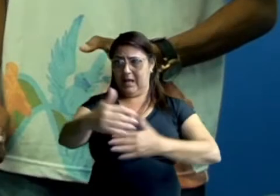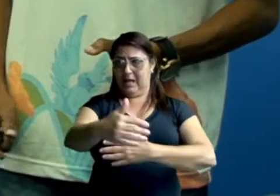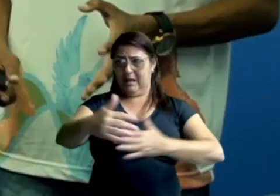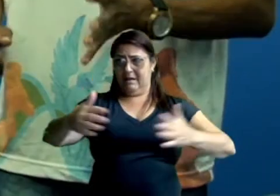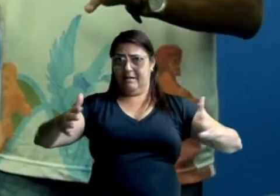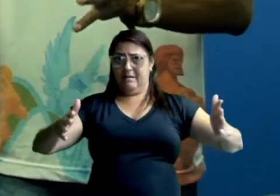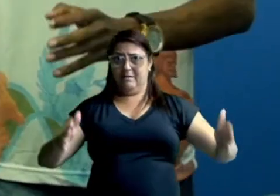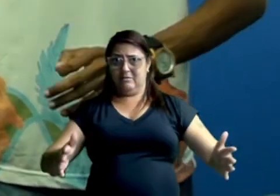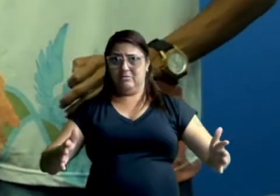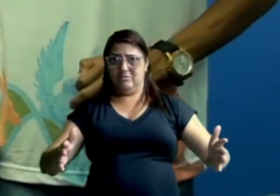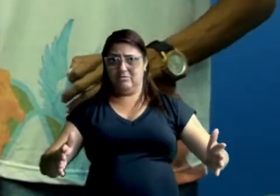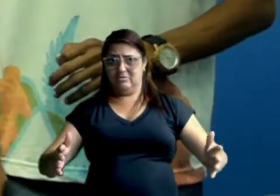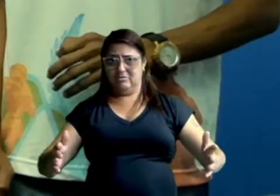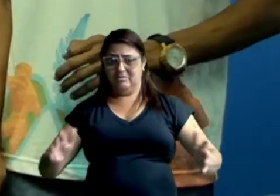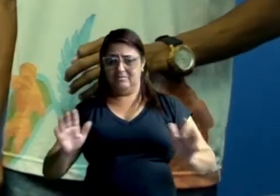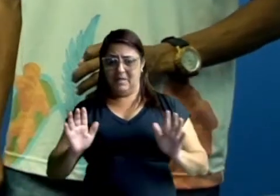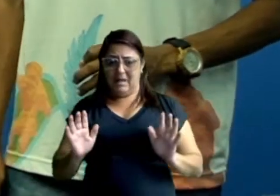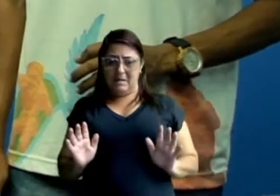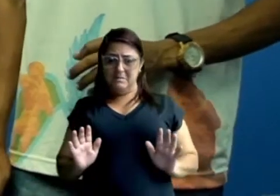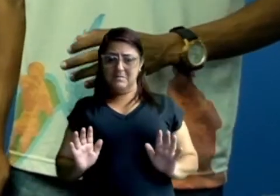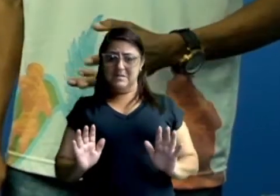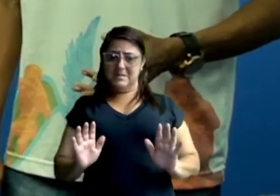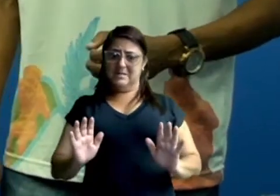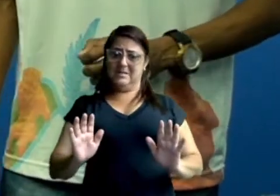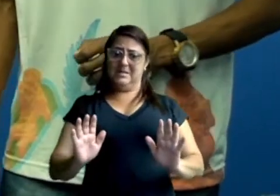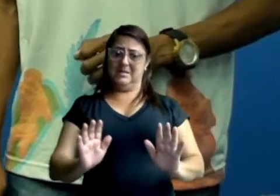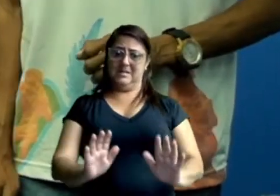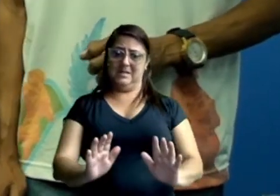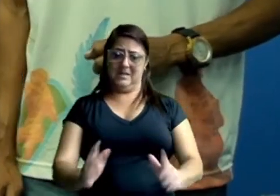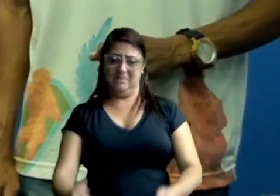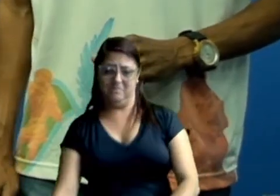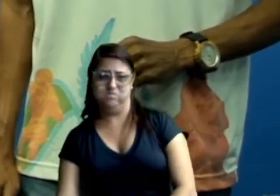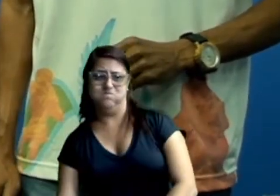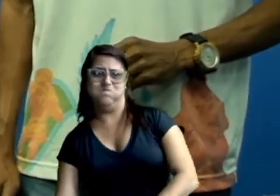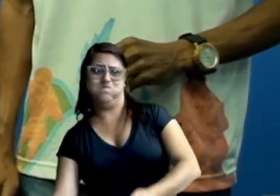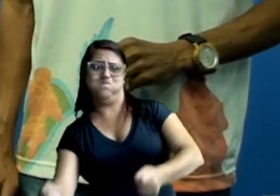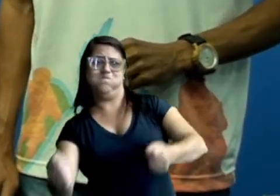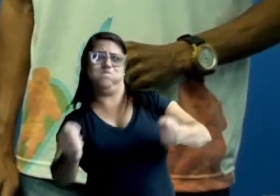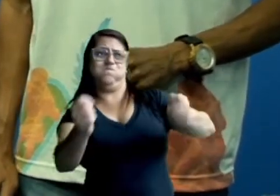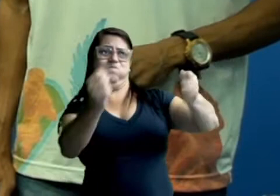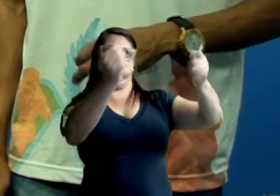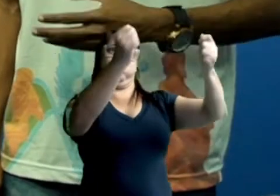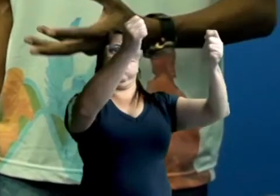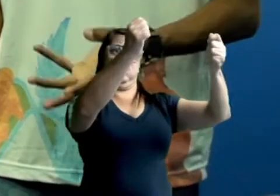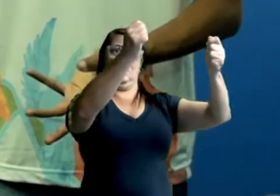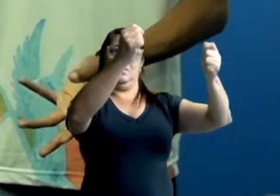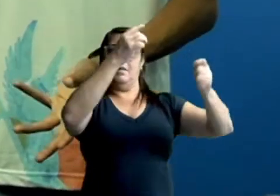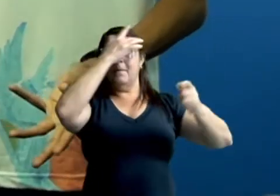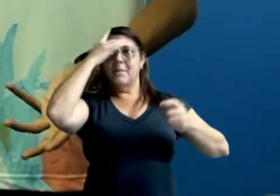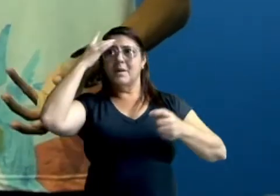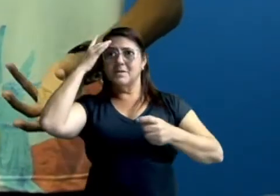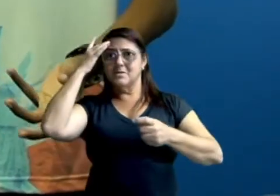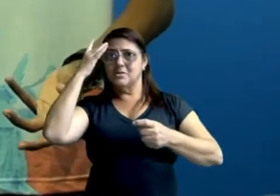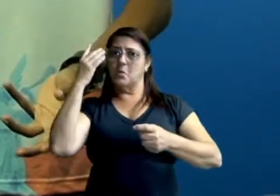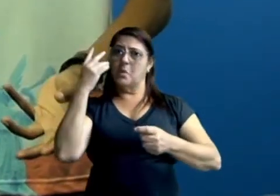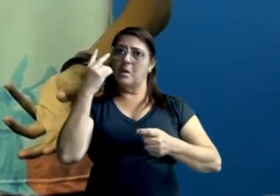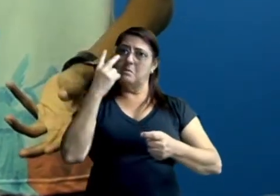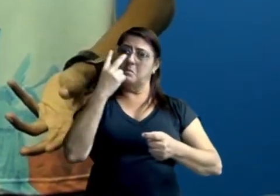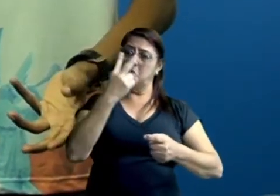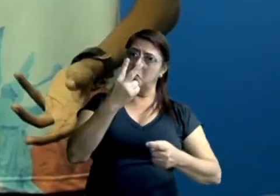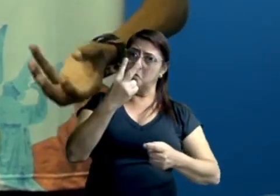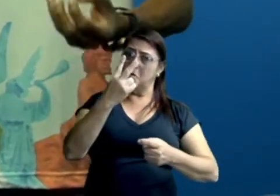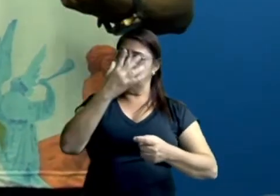colocar, erguer e empurrar, né? Empilhar essas caixas. Quanto mais pessoas